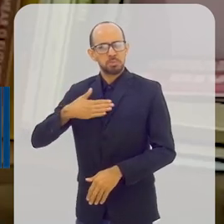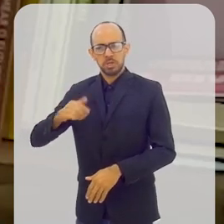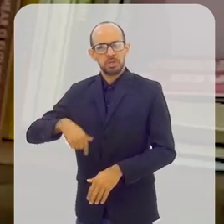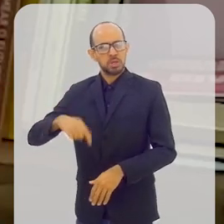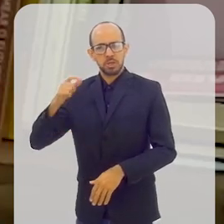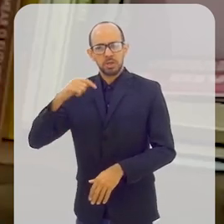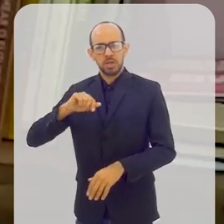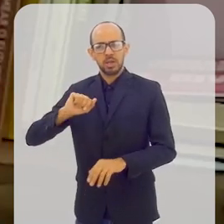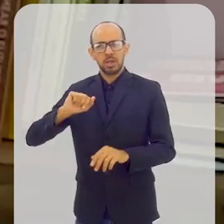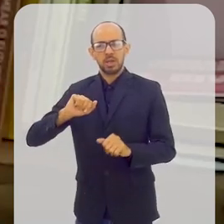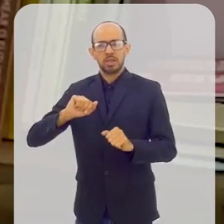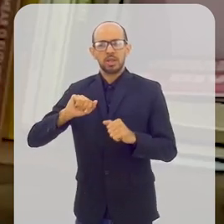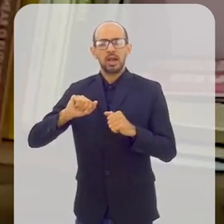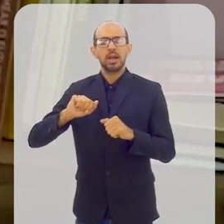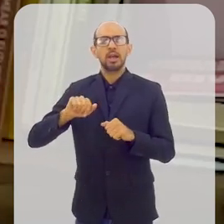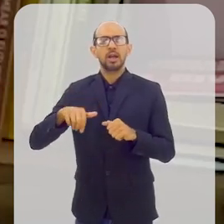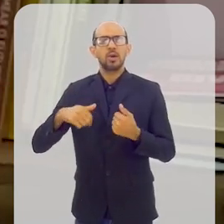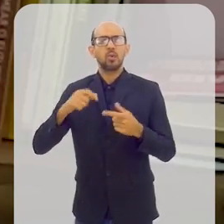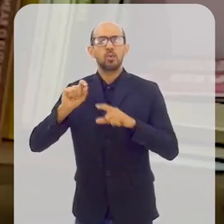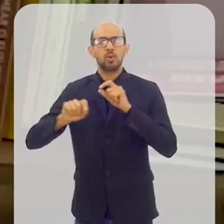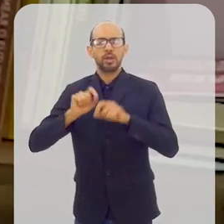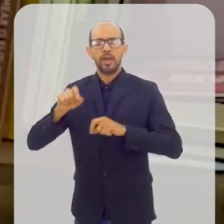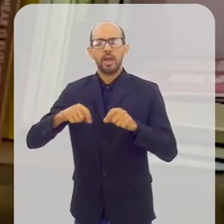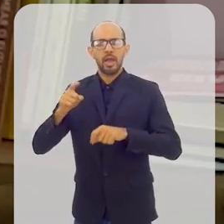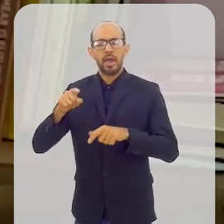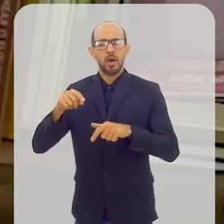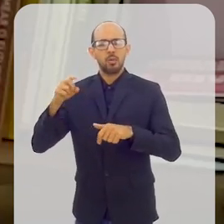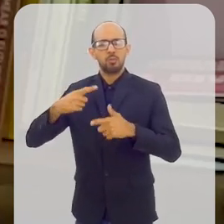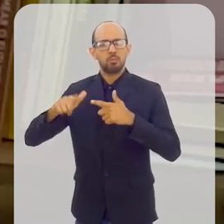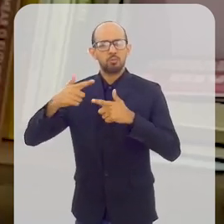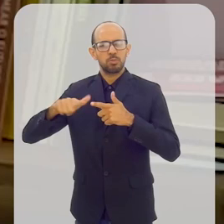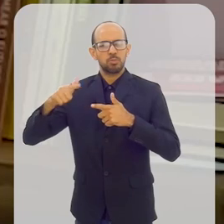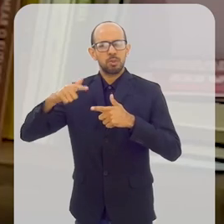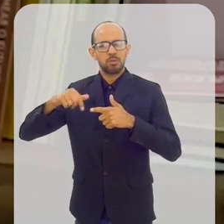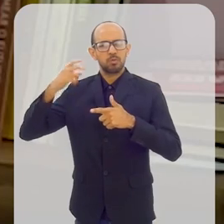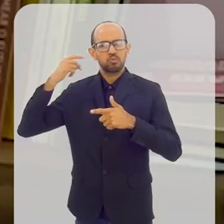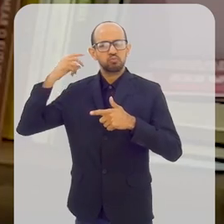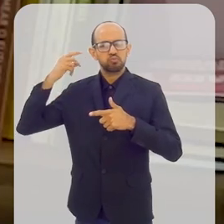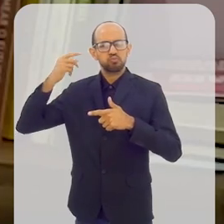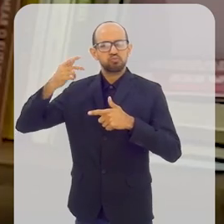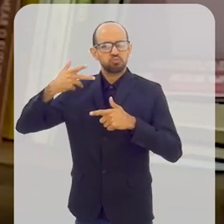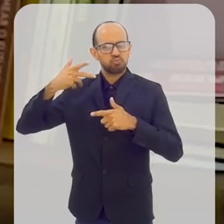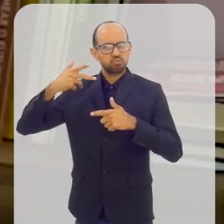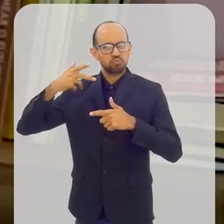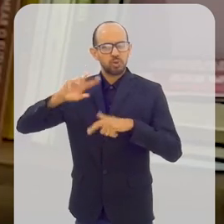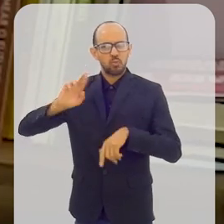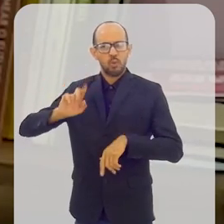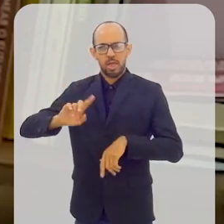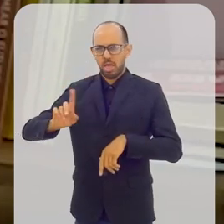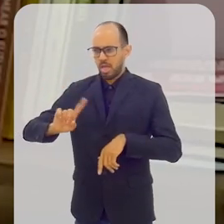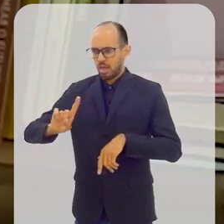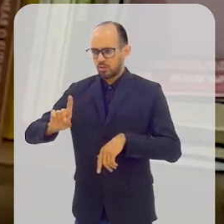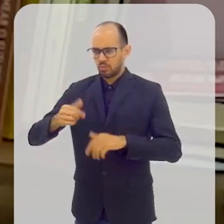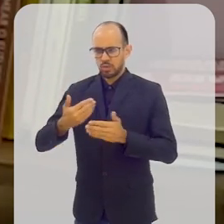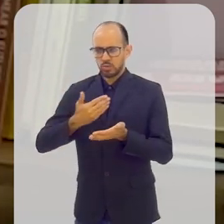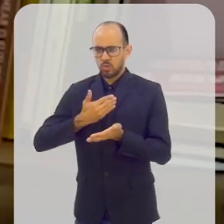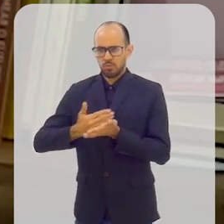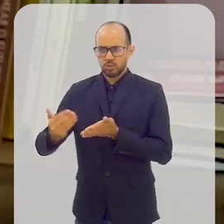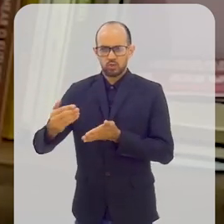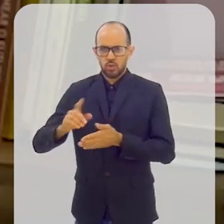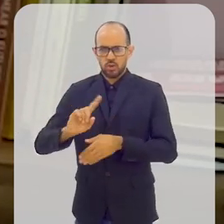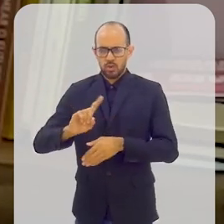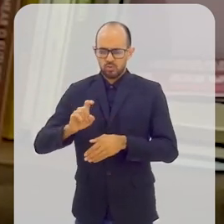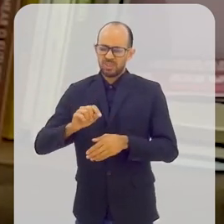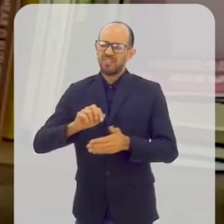nunca interpretei do jeito que estou interpretando. Que não é uma questão histórica, eu acho que não é uma questão de quando começou o movimento,